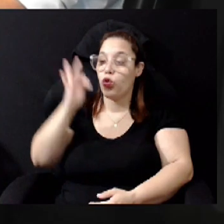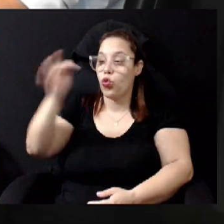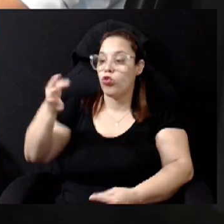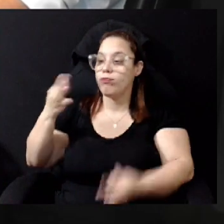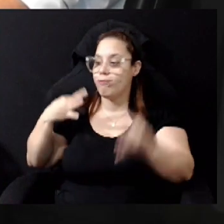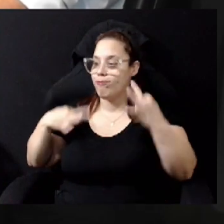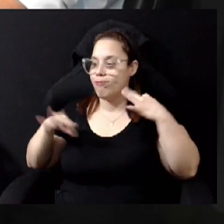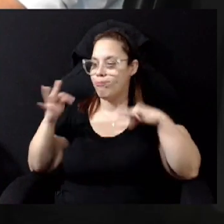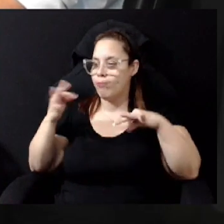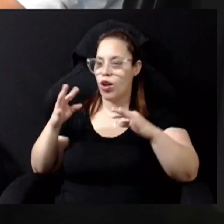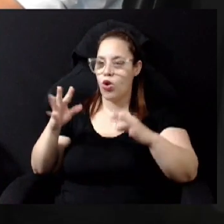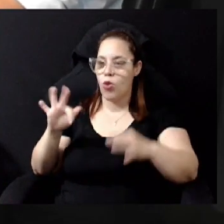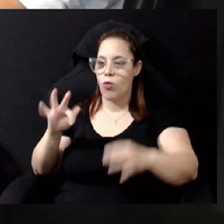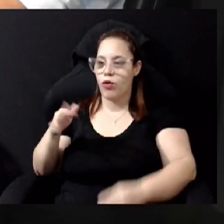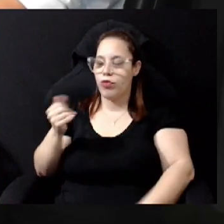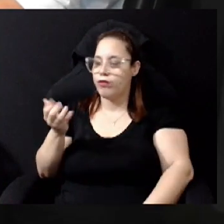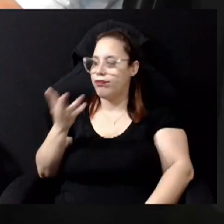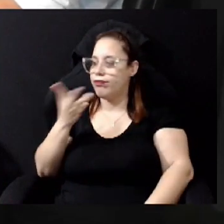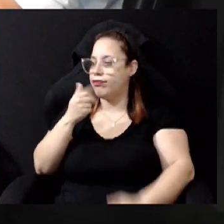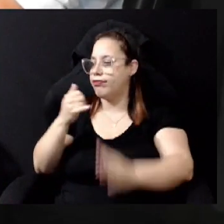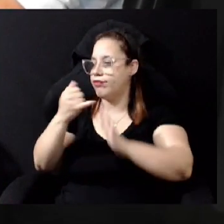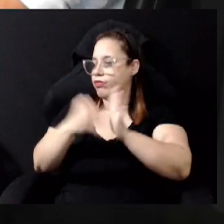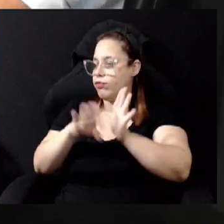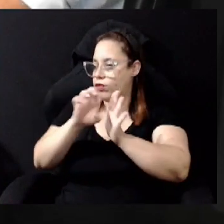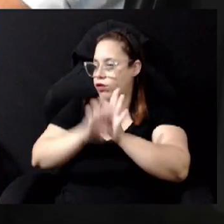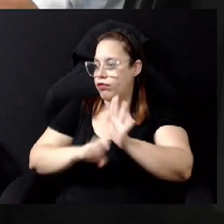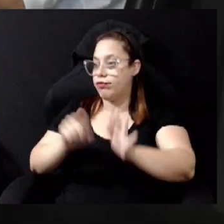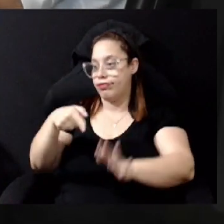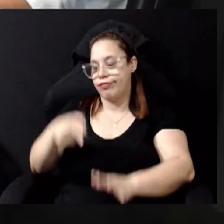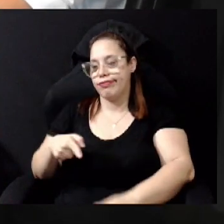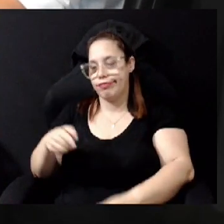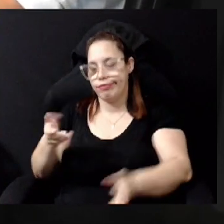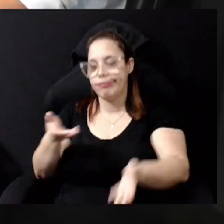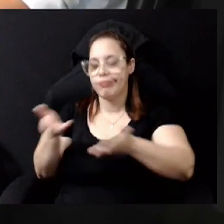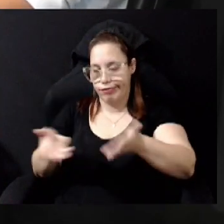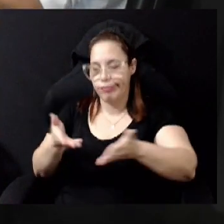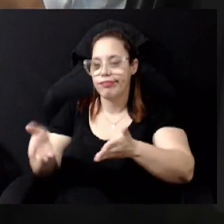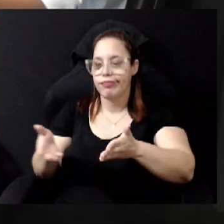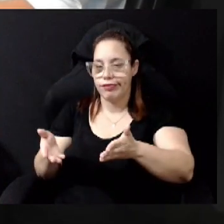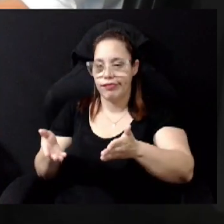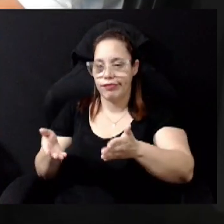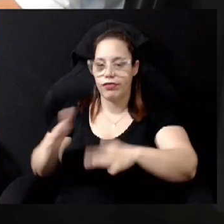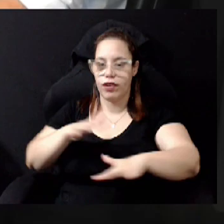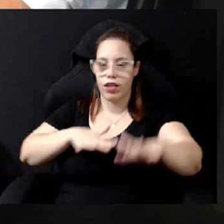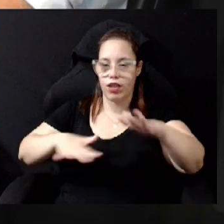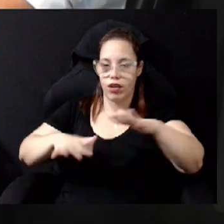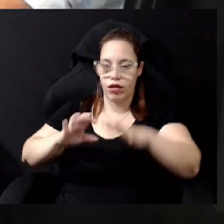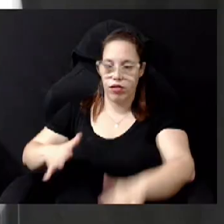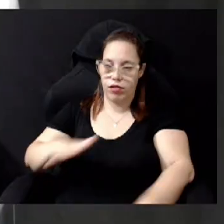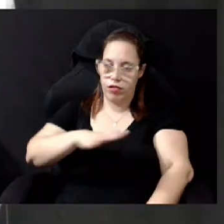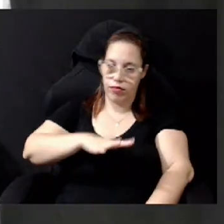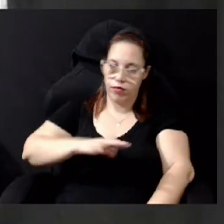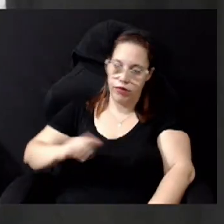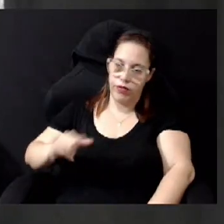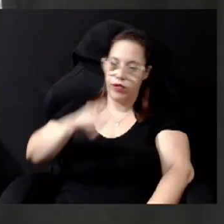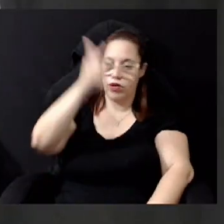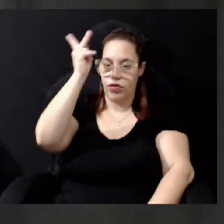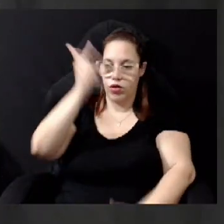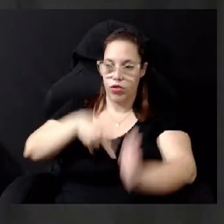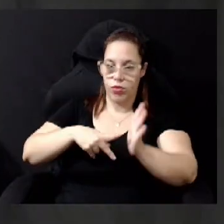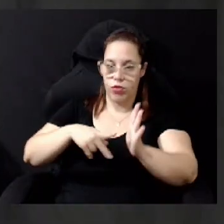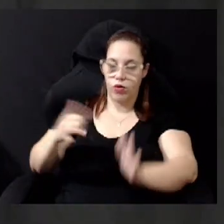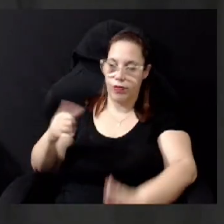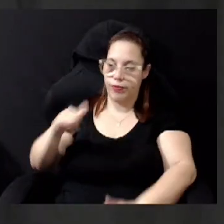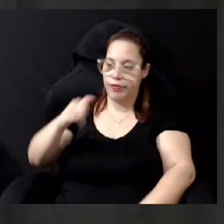e com infraestrutura. Então eu acho que é o grande momento da região do aeroporto de Viracopos, do próprio aeroporto, e assim...